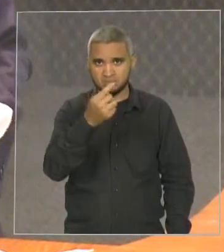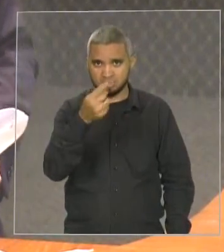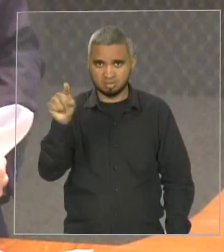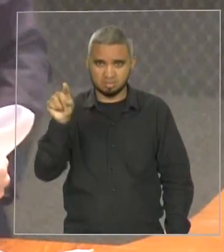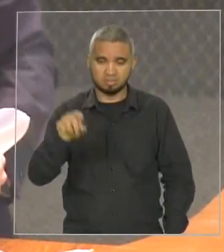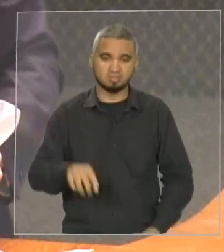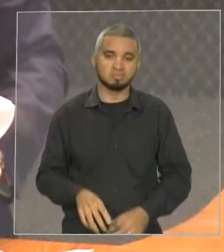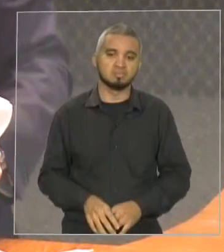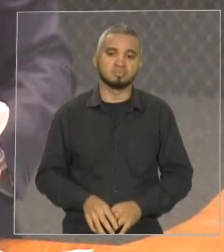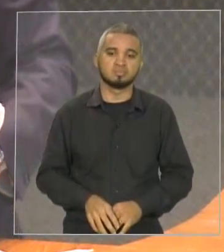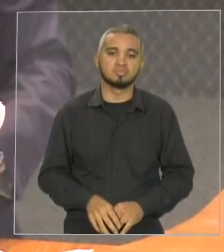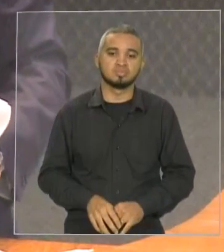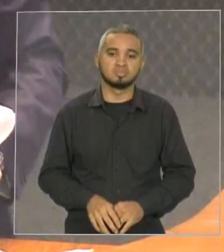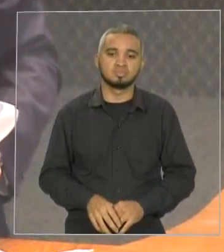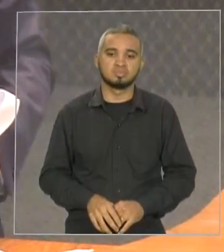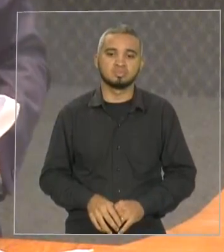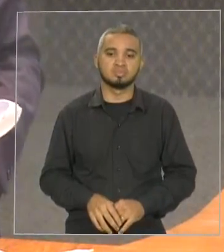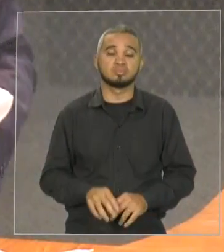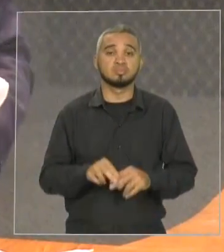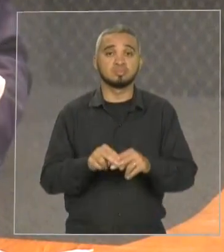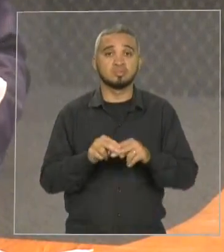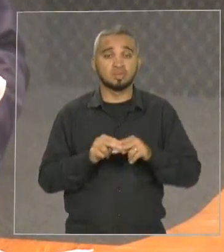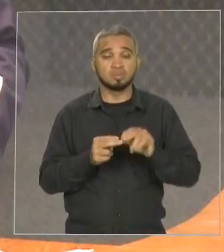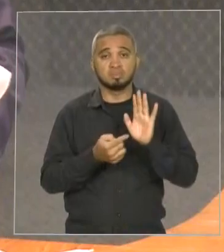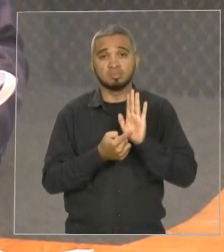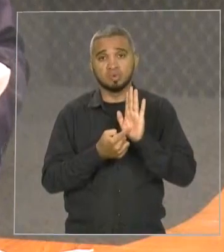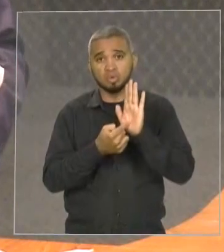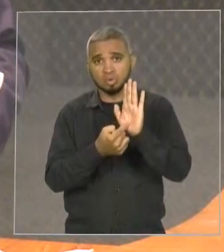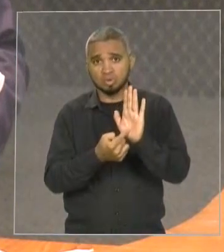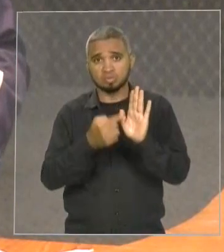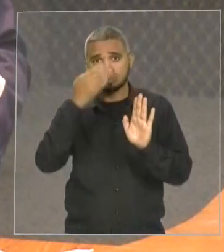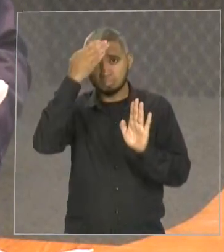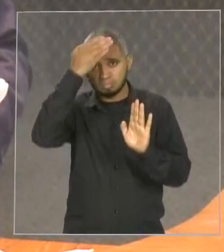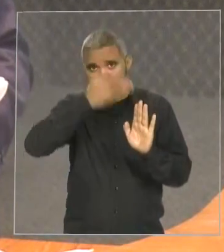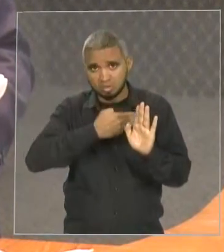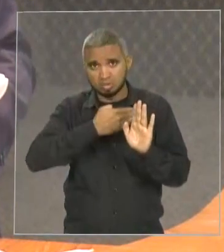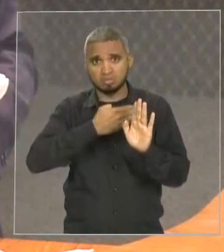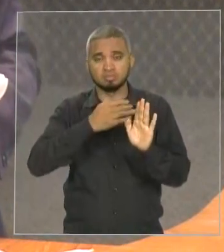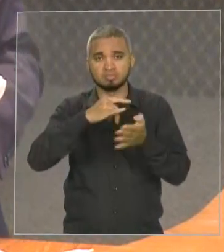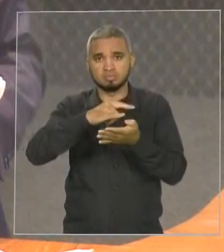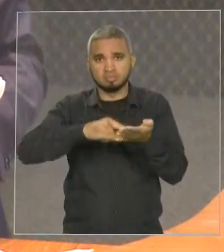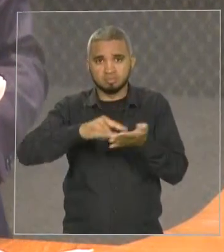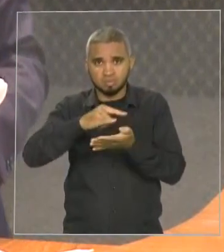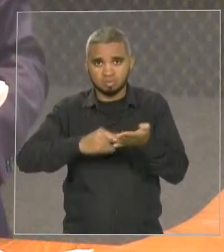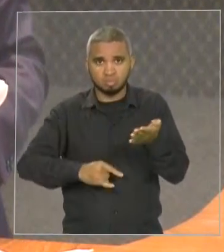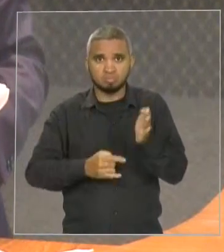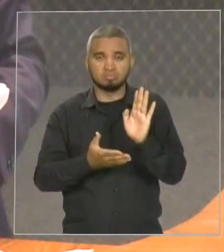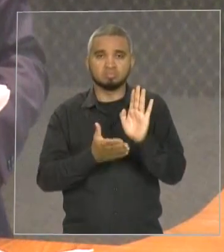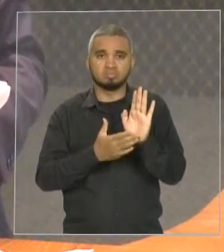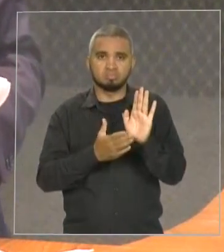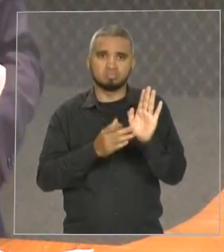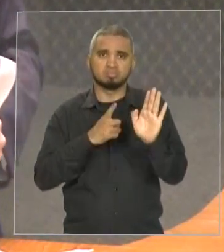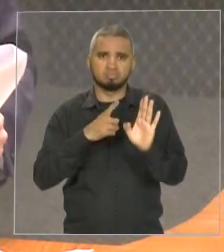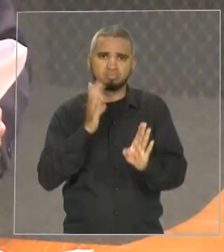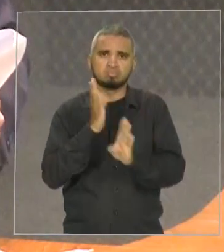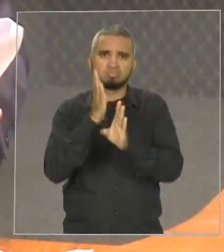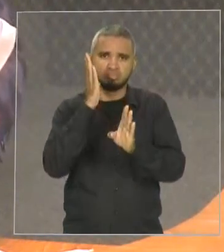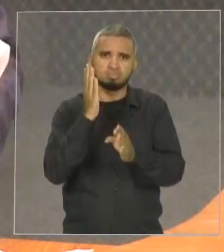comprova aqui com fatos básicos e documentos, tais vistos comprometem a objetividade dos processos, dando margem